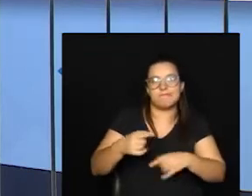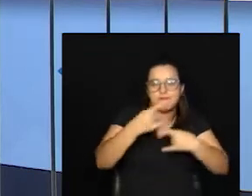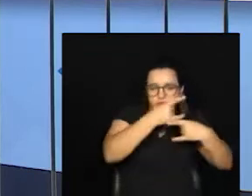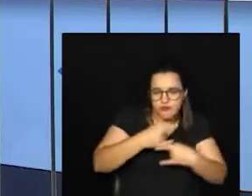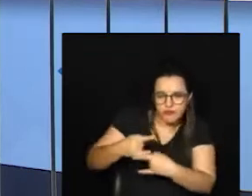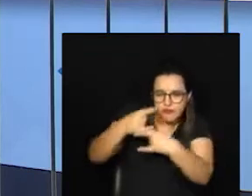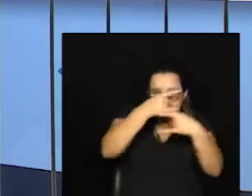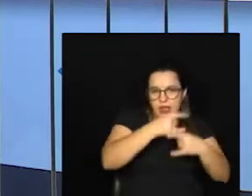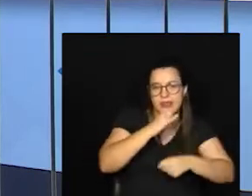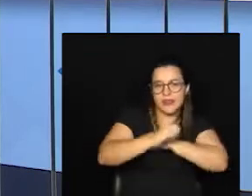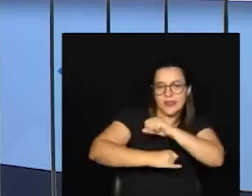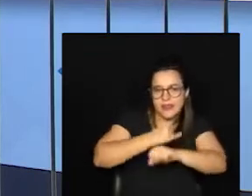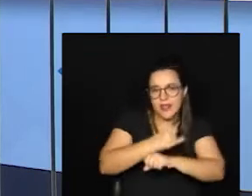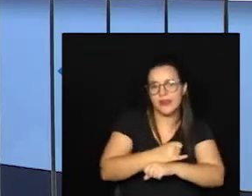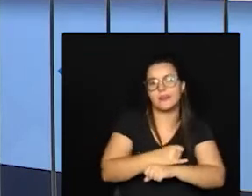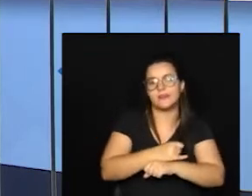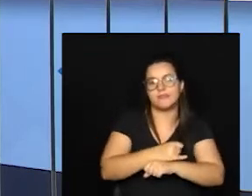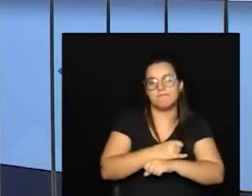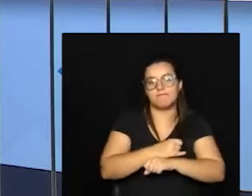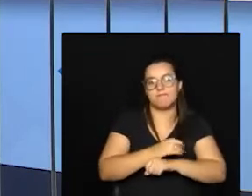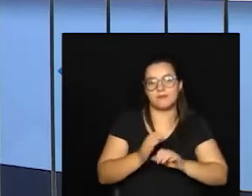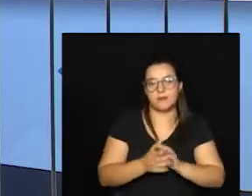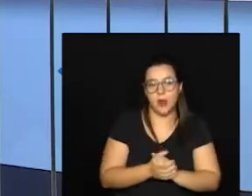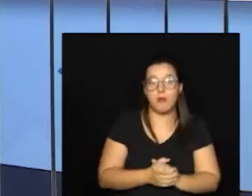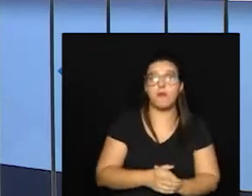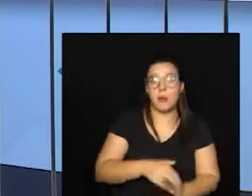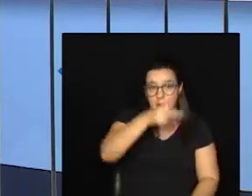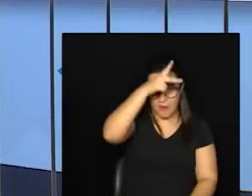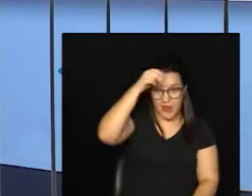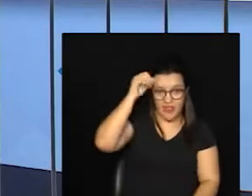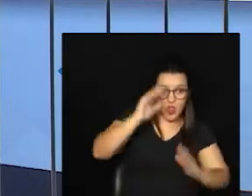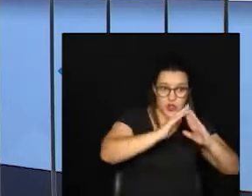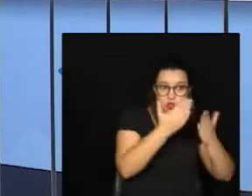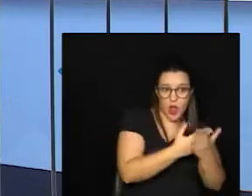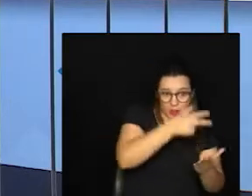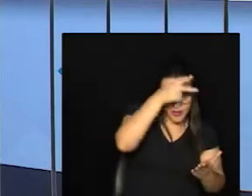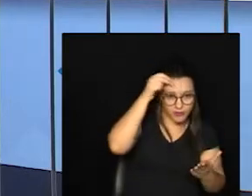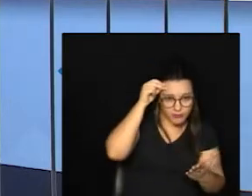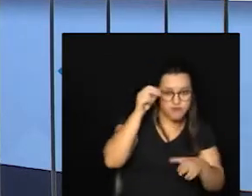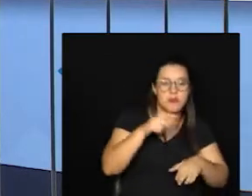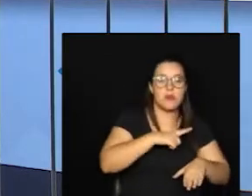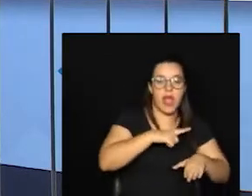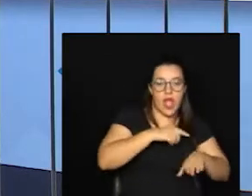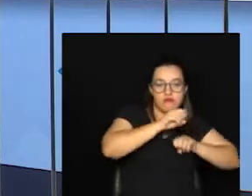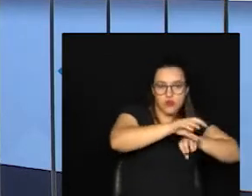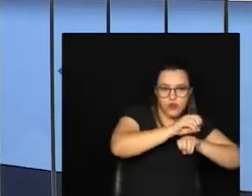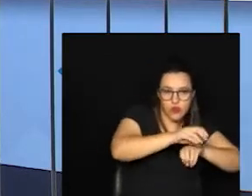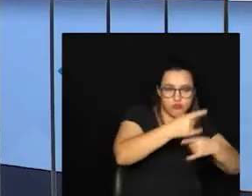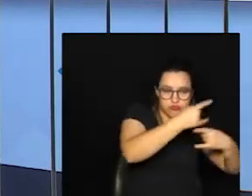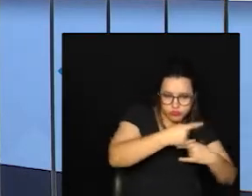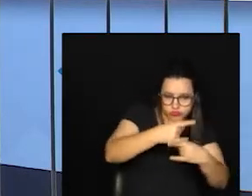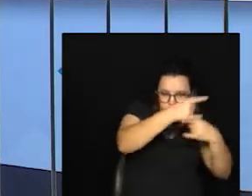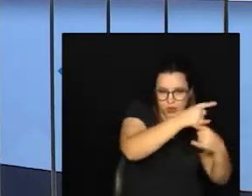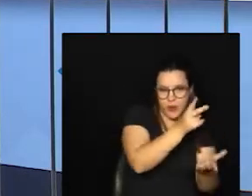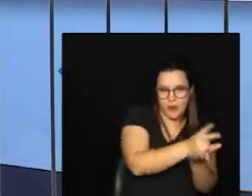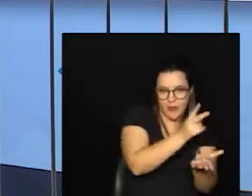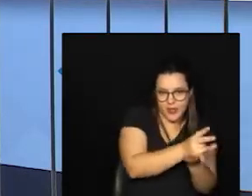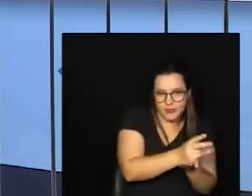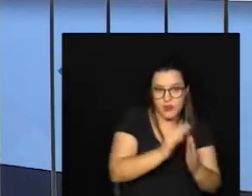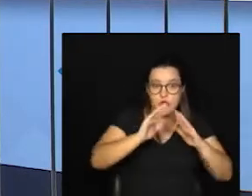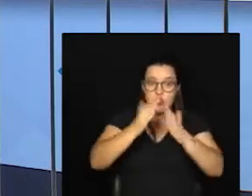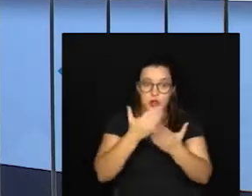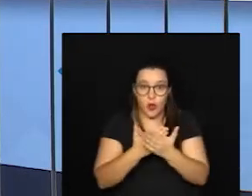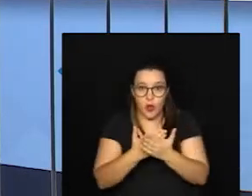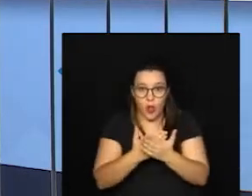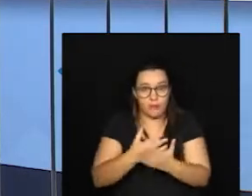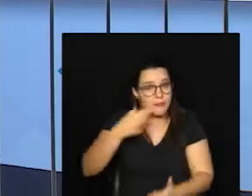prefeitura continua com o ensino virtual. As escolas estaduais, com a opção de presencial para